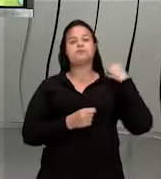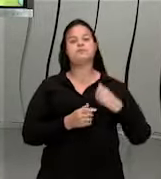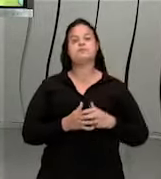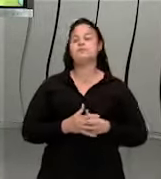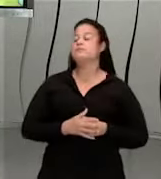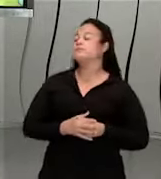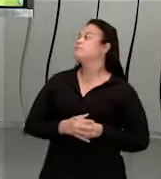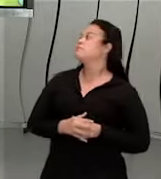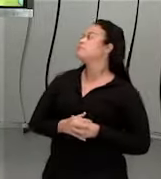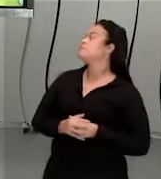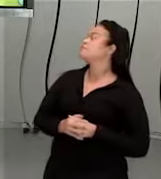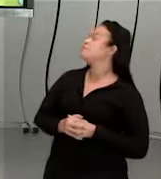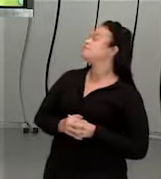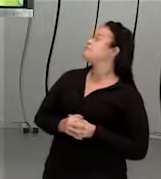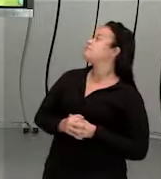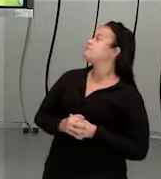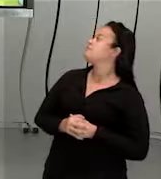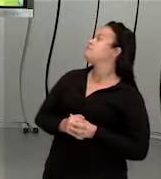Tecido